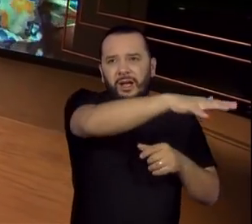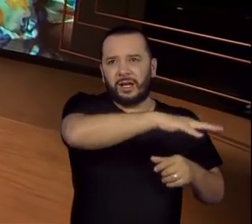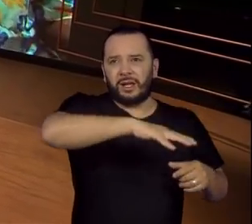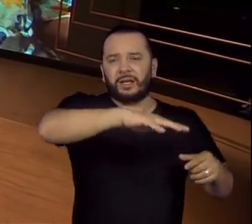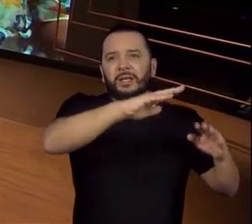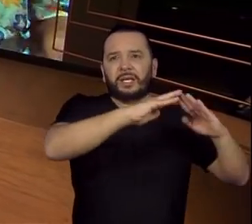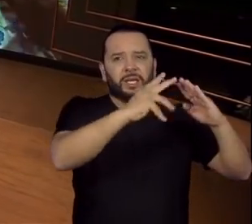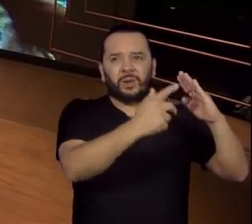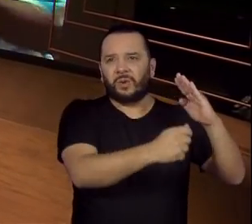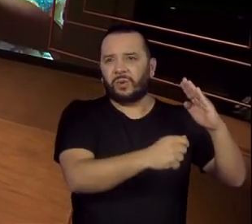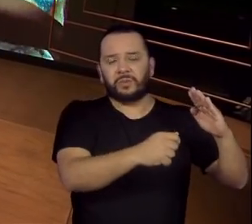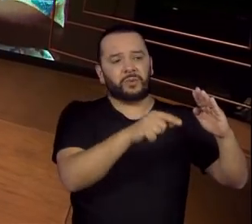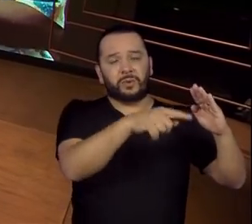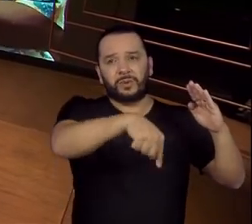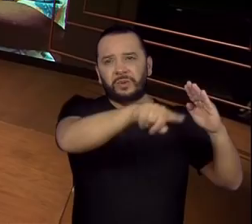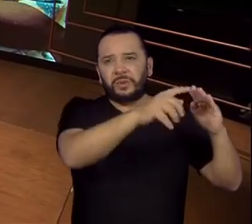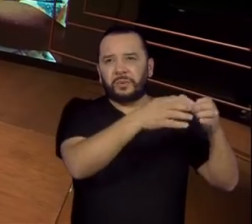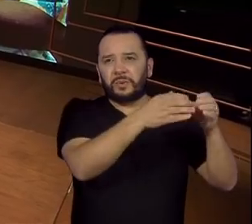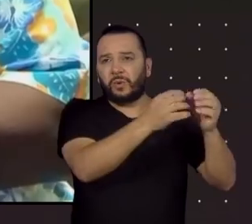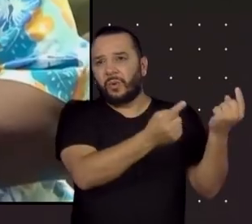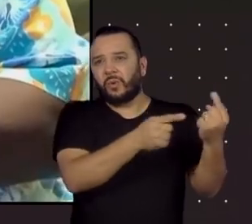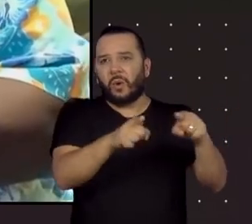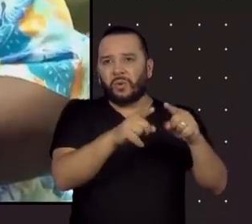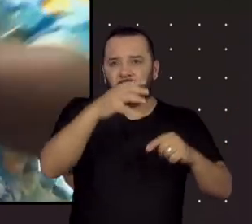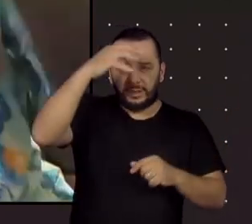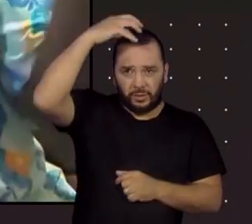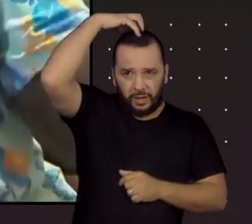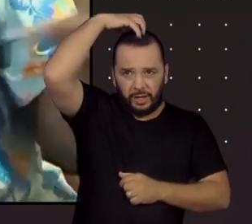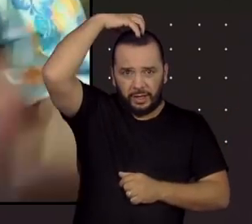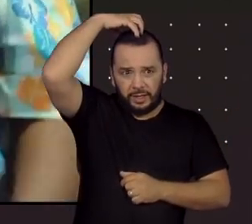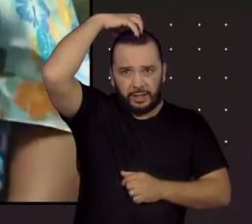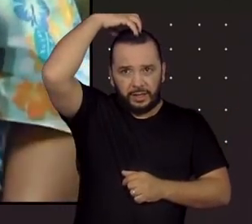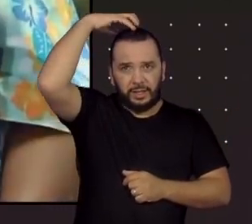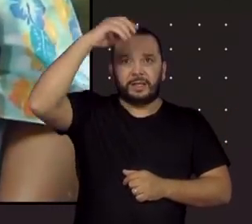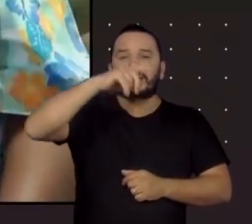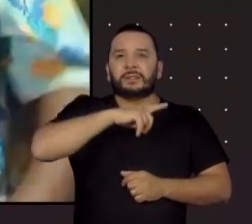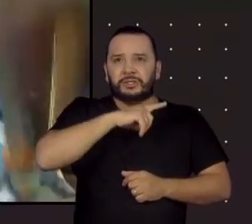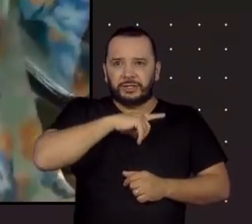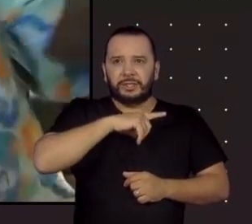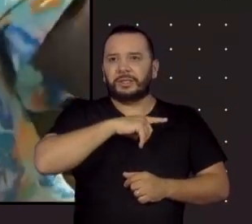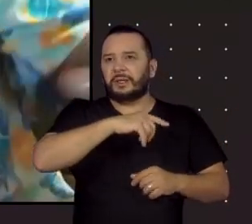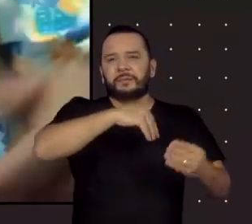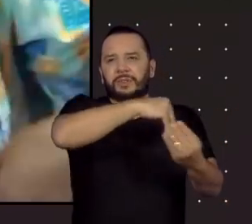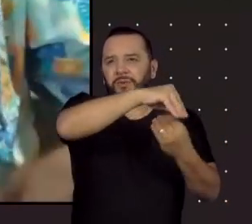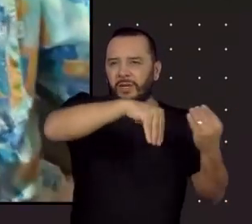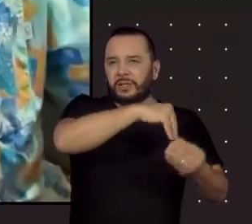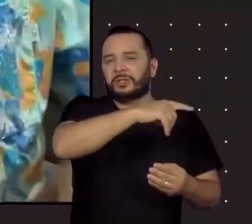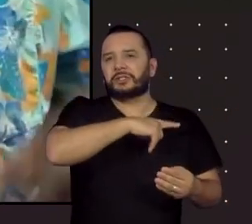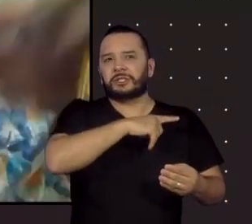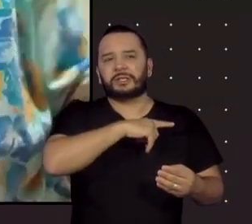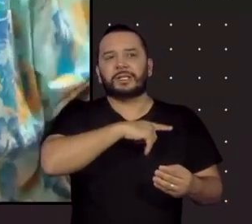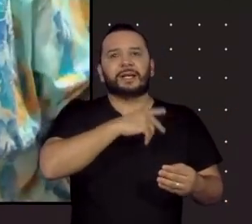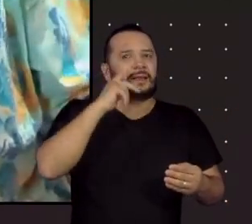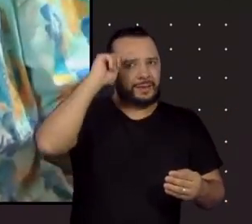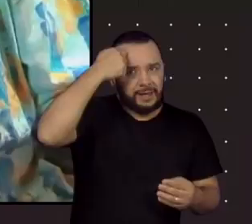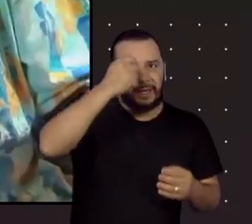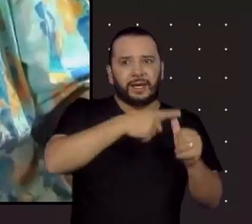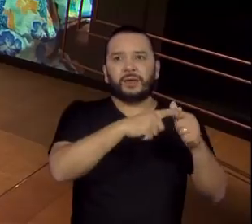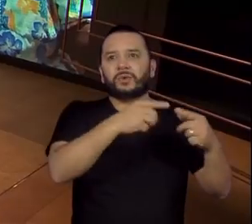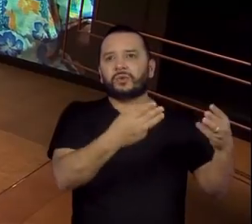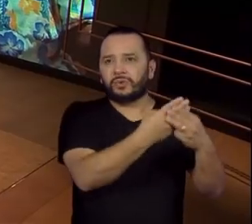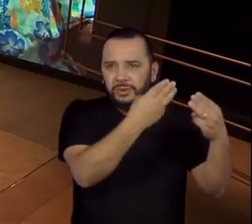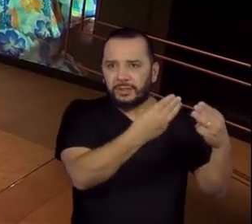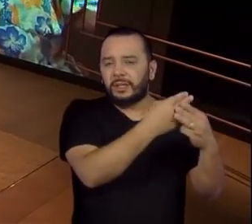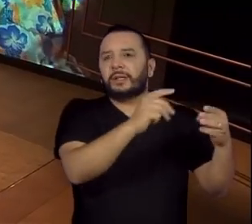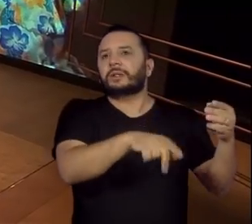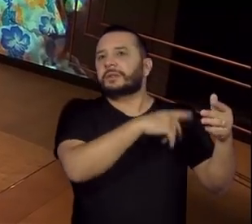coroa, que tivesse problemas. Lá tinha índio, tinha judeu, tinha grego, tinha tudo lá em